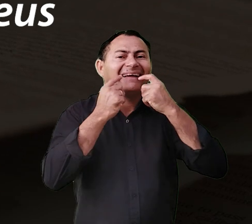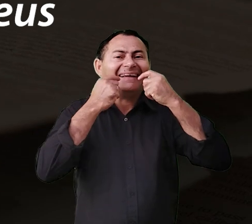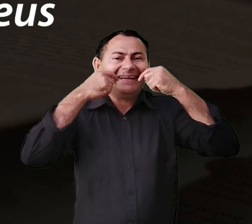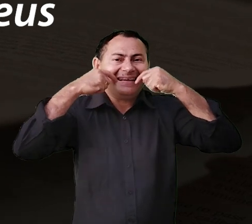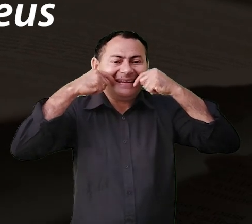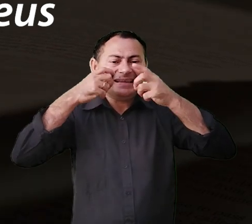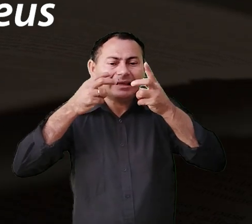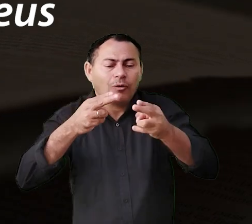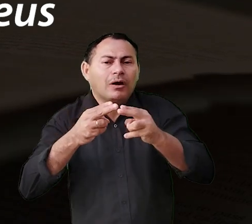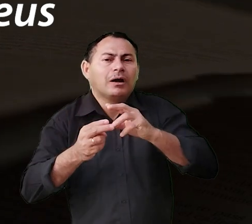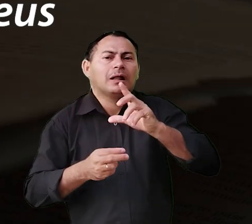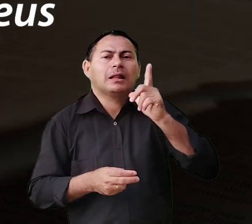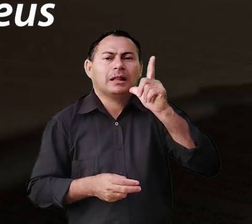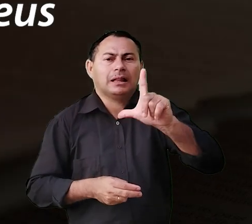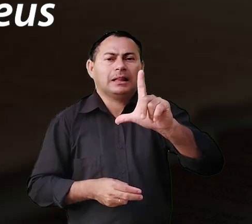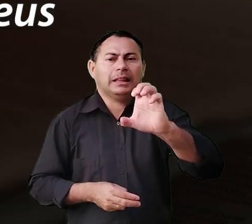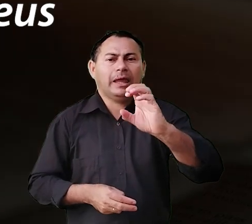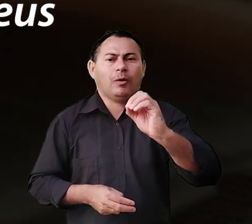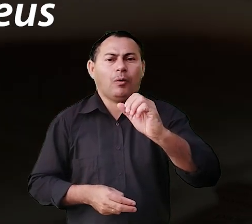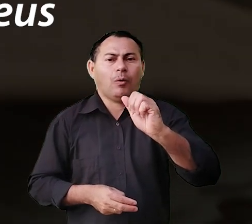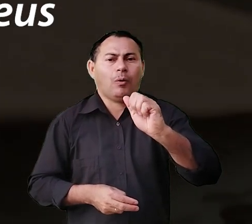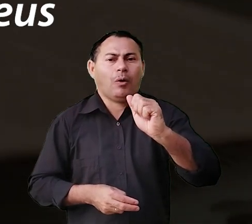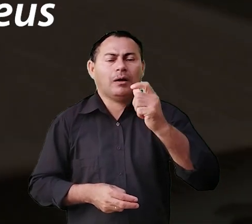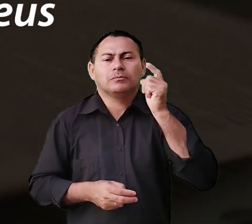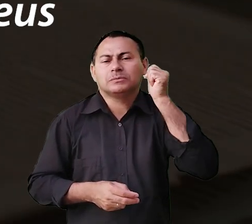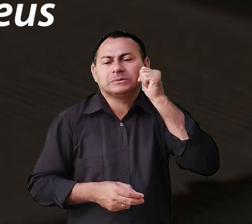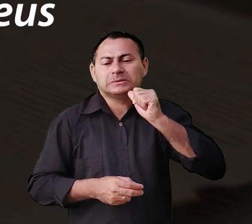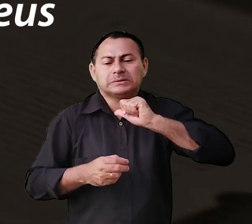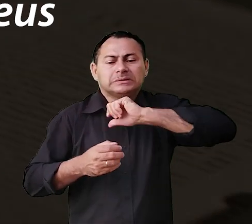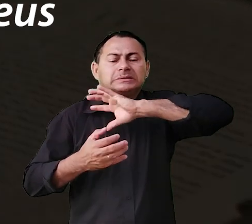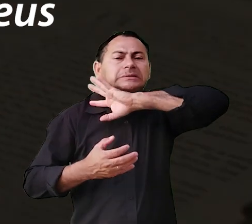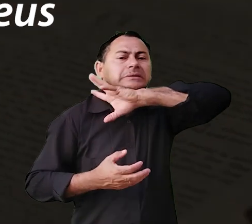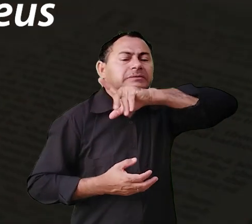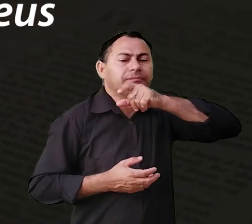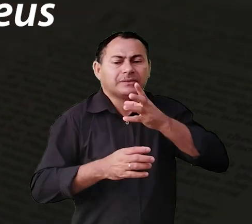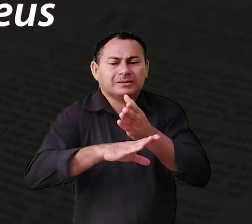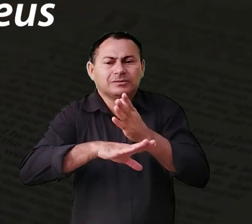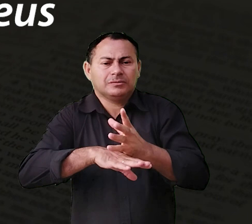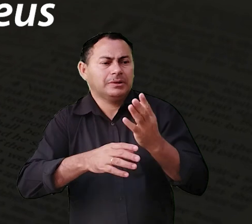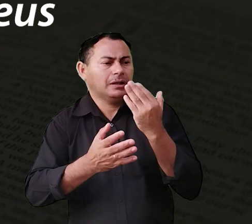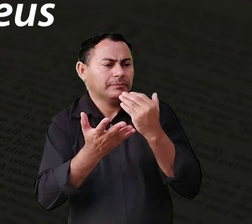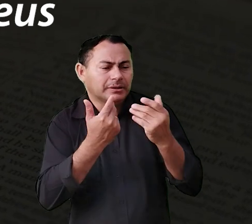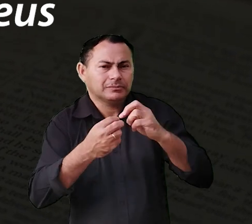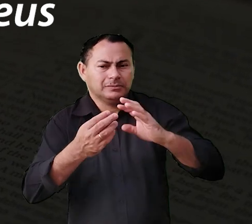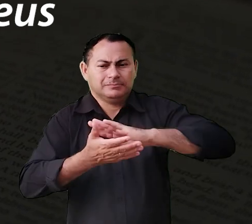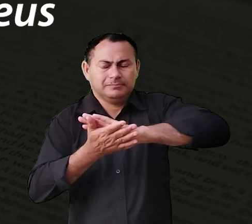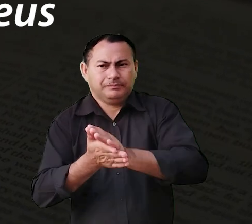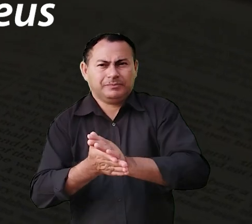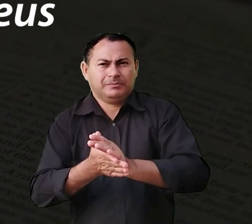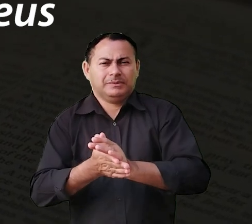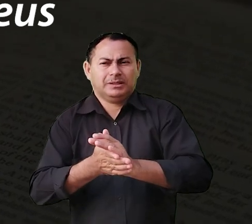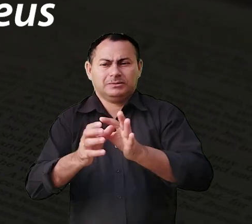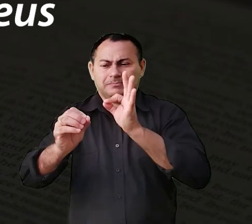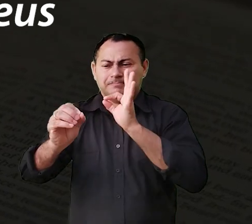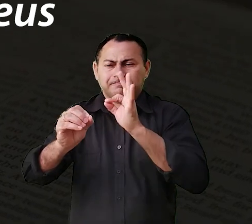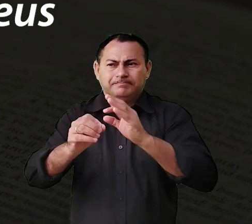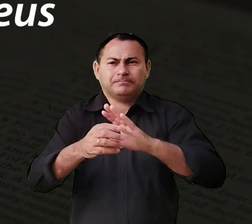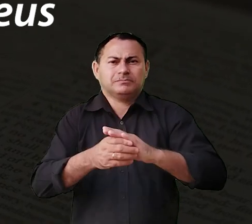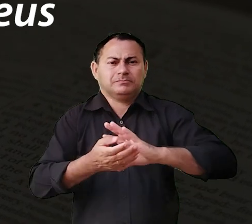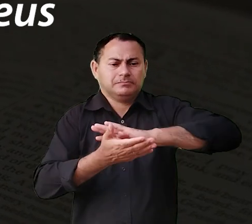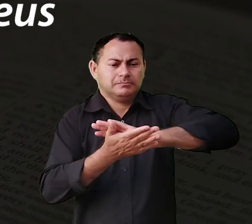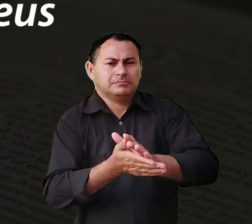Suas presas são de leoa. Arrasou as minhas videiras e arruinou as minhas